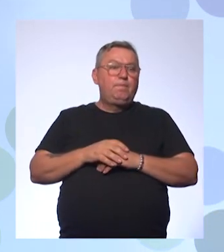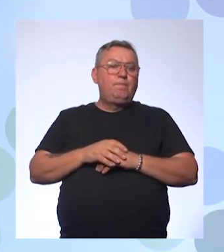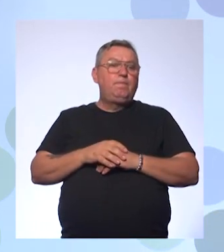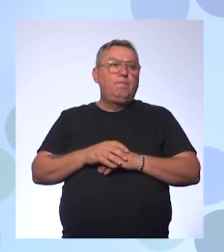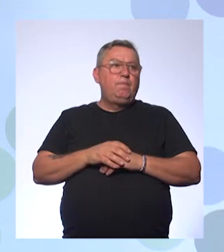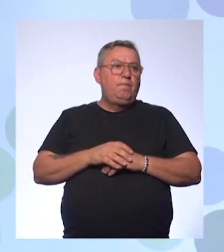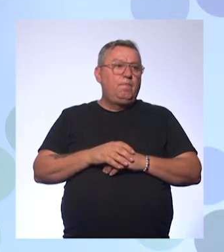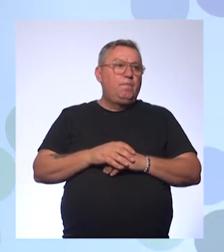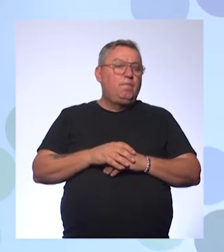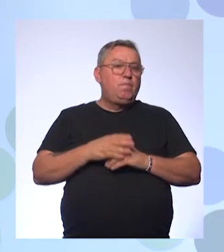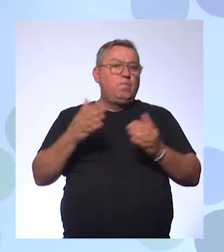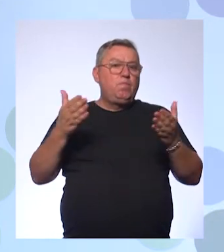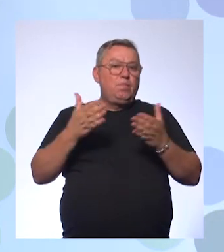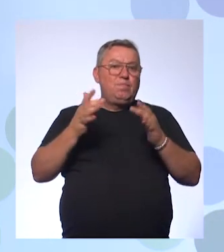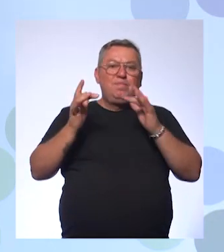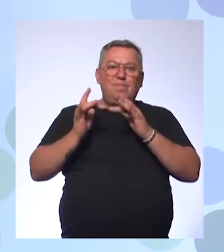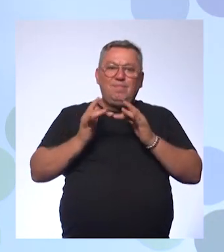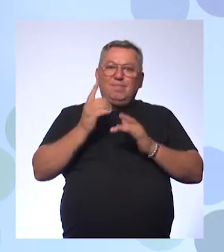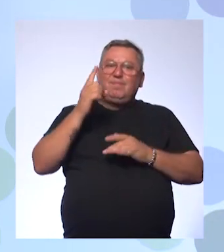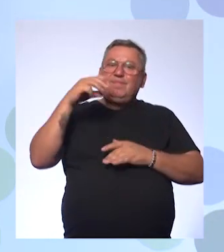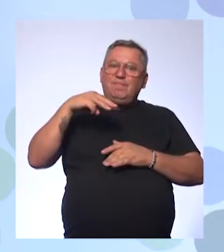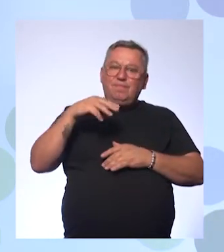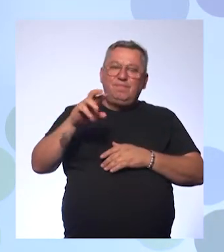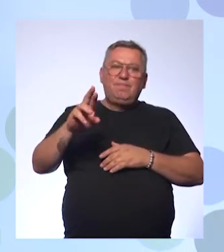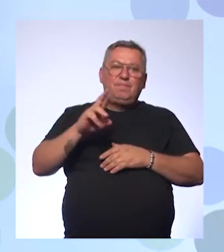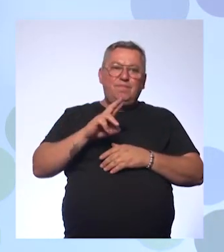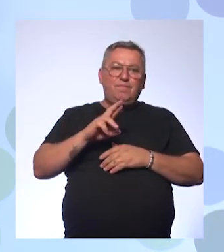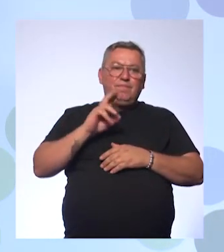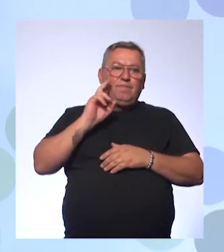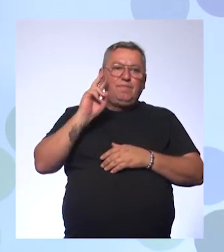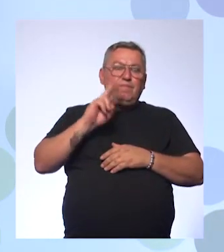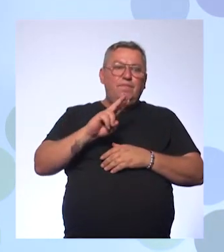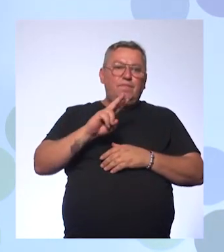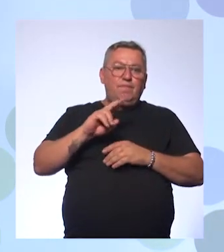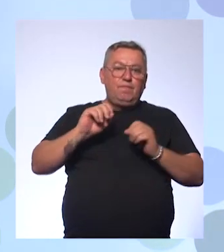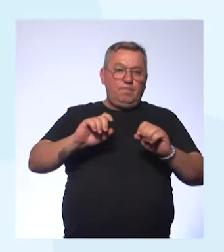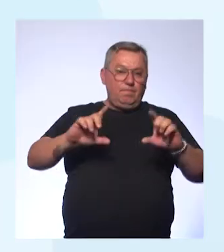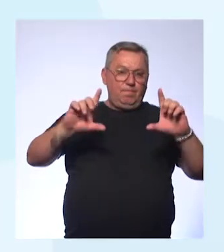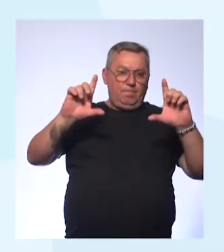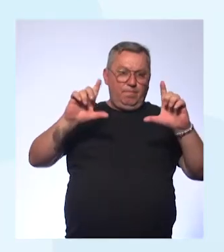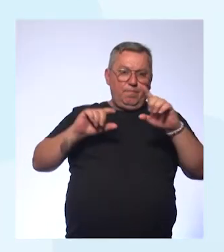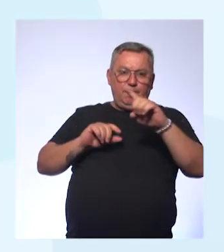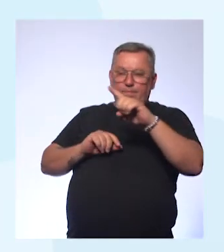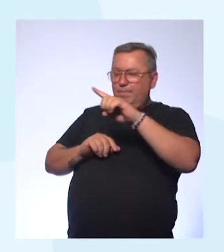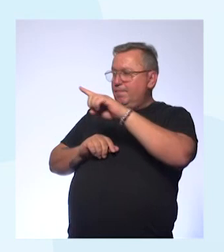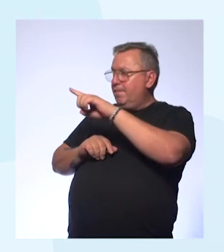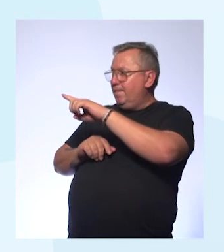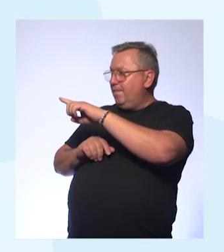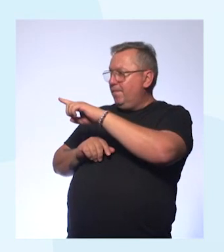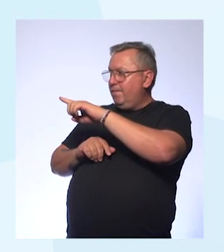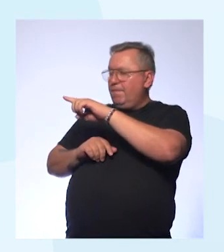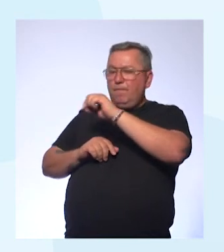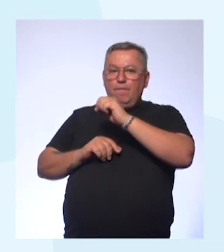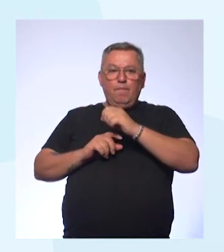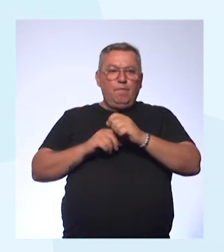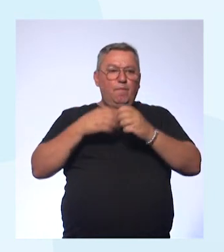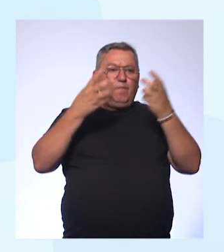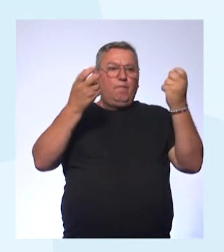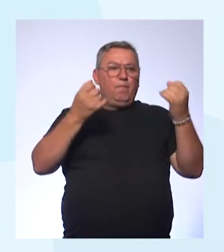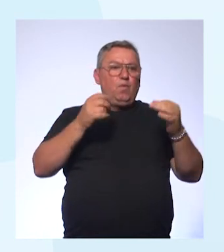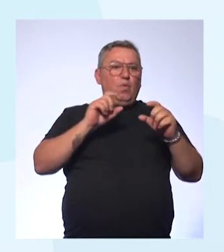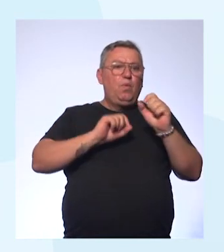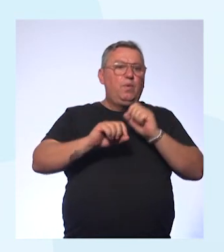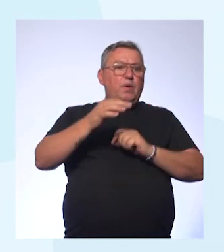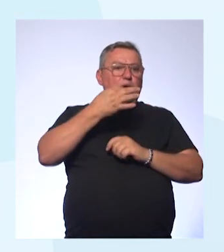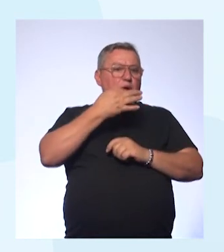aí, agora uma interaçãozinha, 1 minutinho para vocês. Eu quero que vocês olhem para essa imagem e que vocês comentem aí o